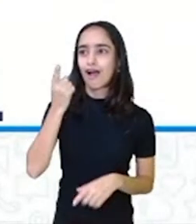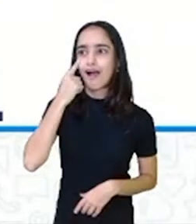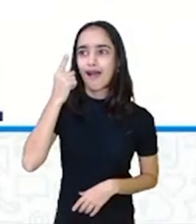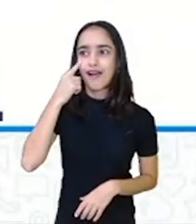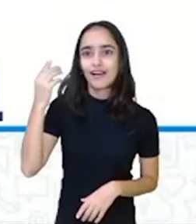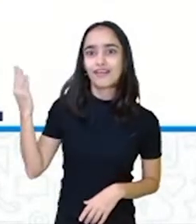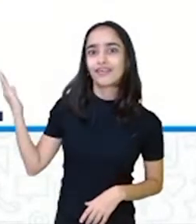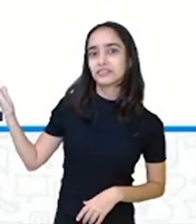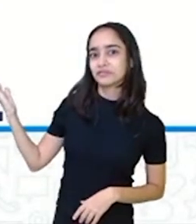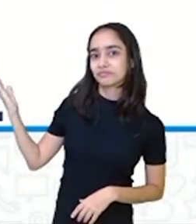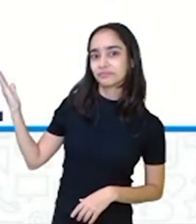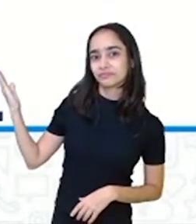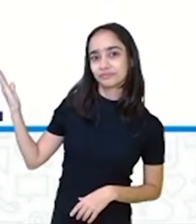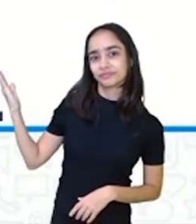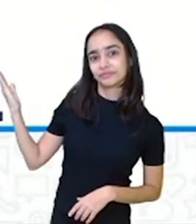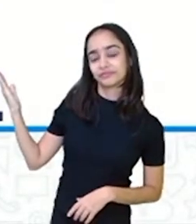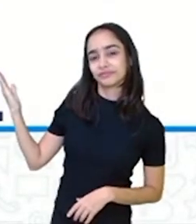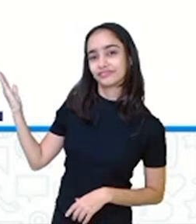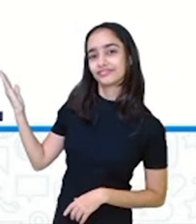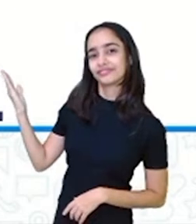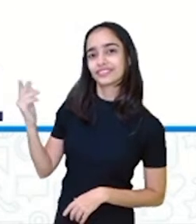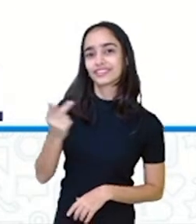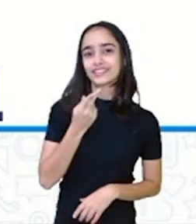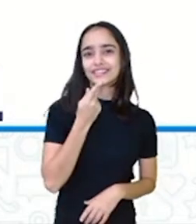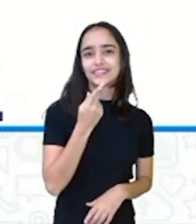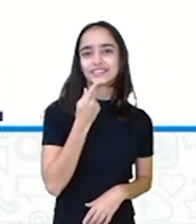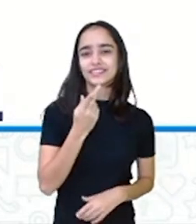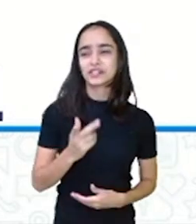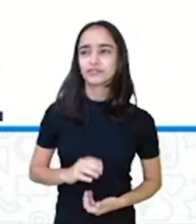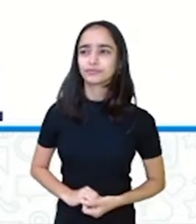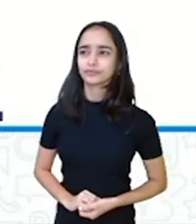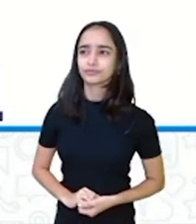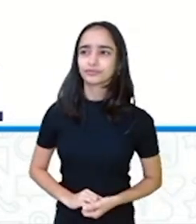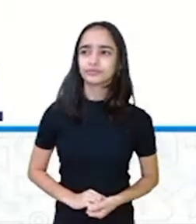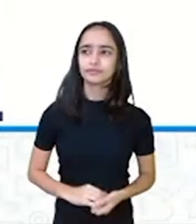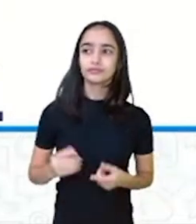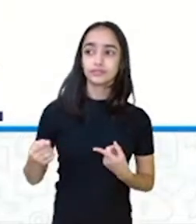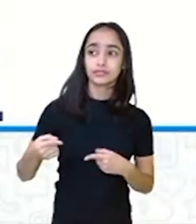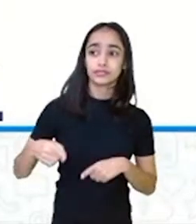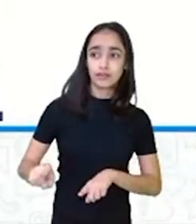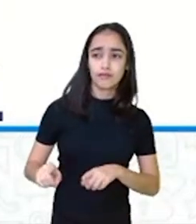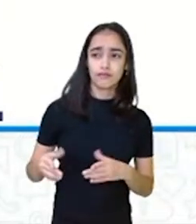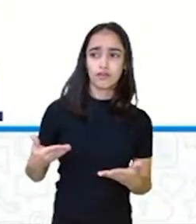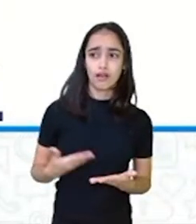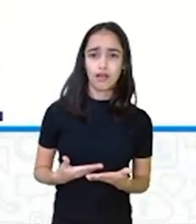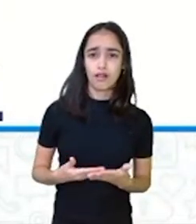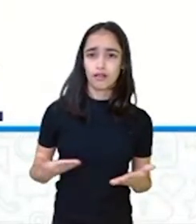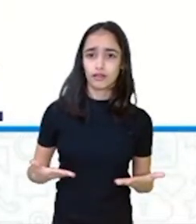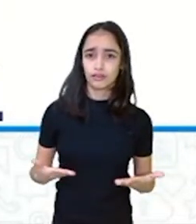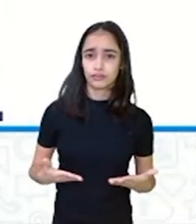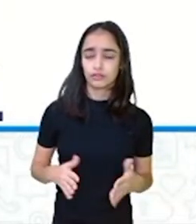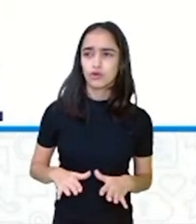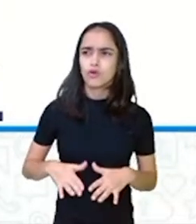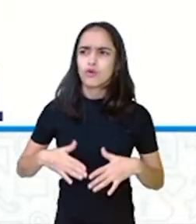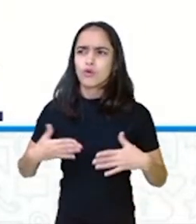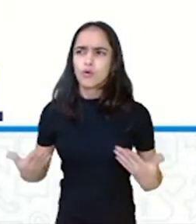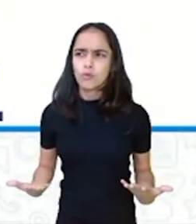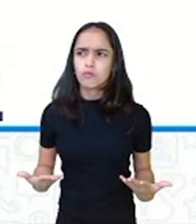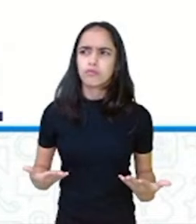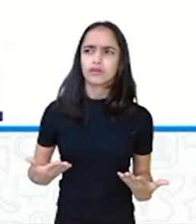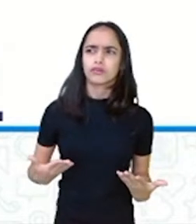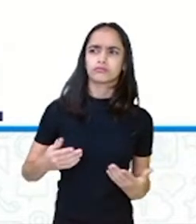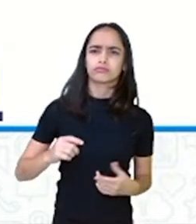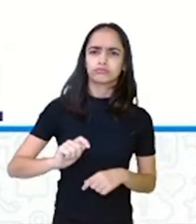ó, que eu estou falando. Vamos aí, no desafio, quais são os sinais de pontuação correta para cada